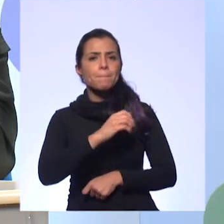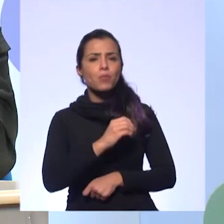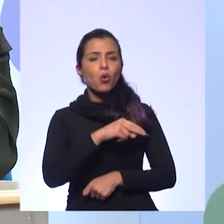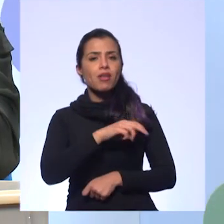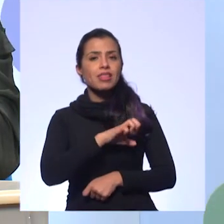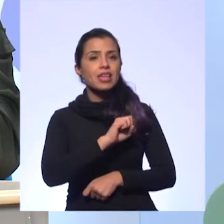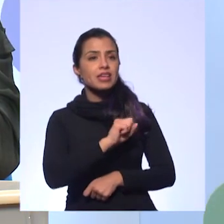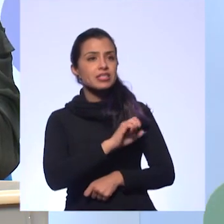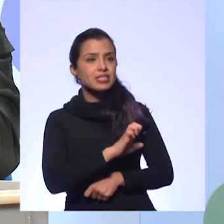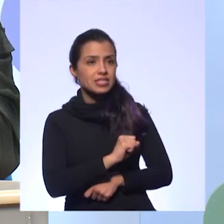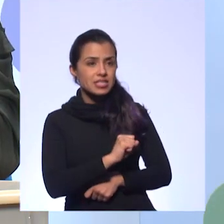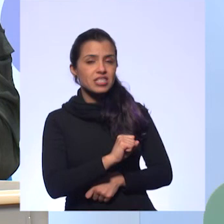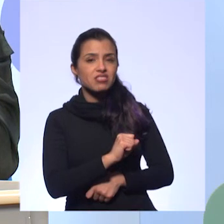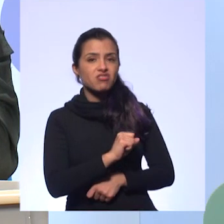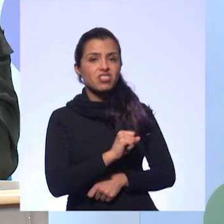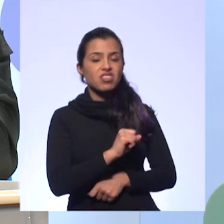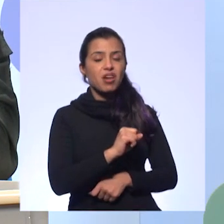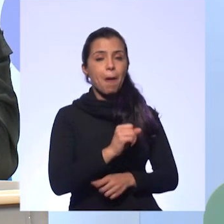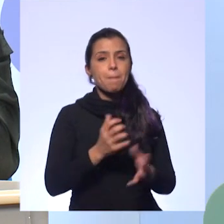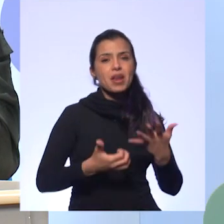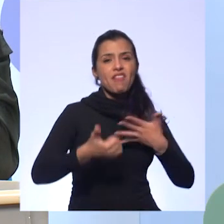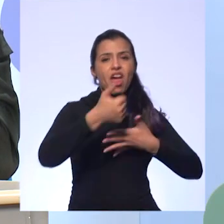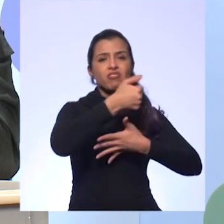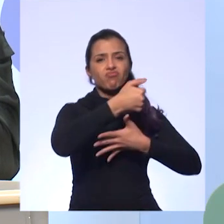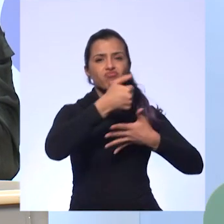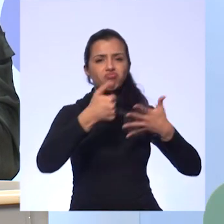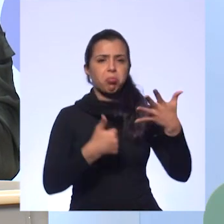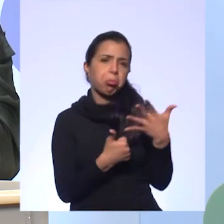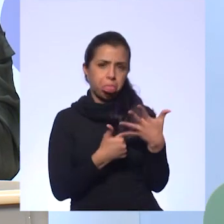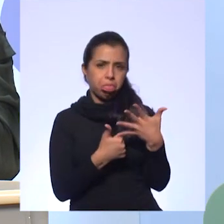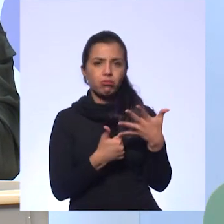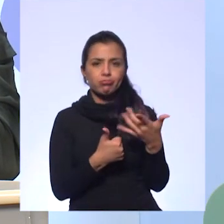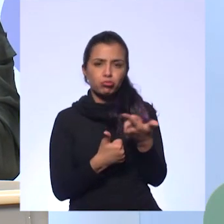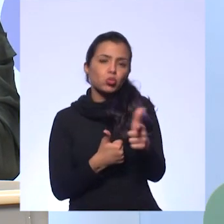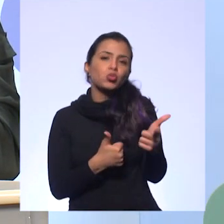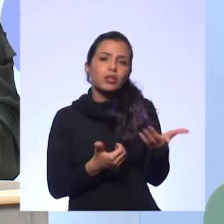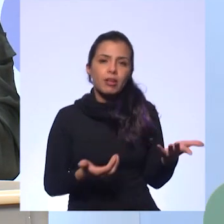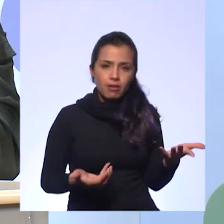aí desprivilegiado de direitos